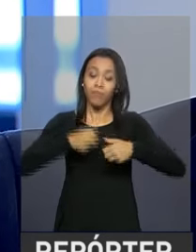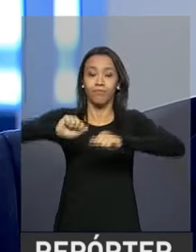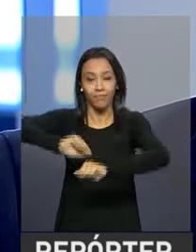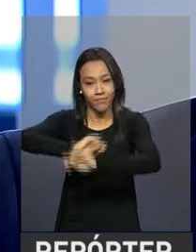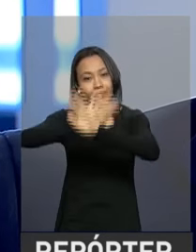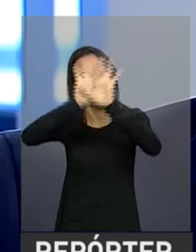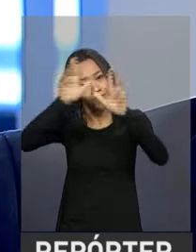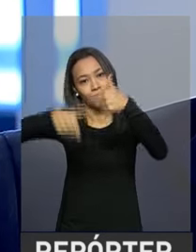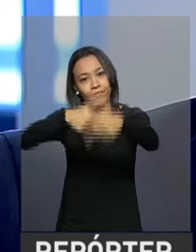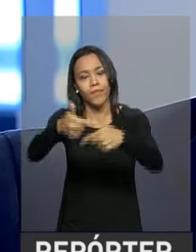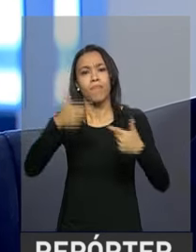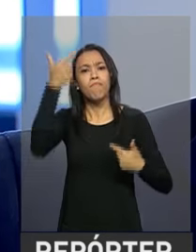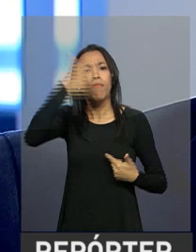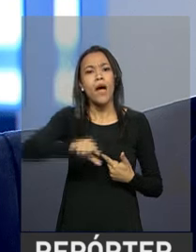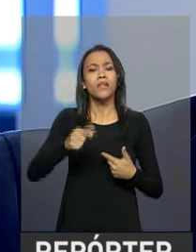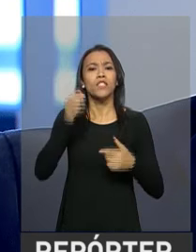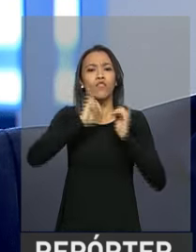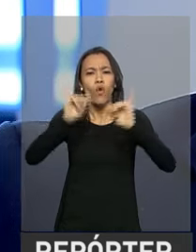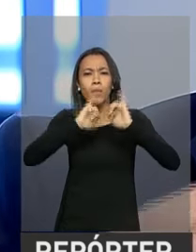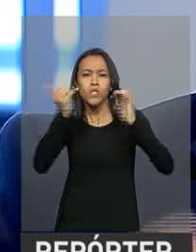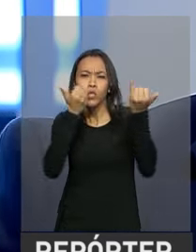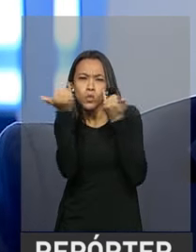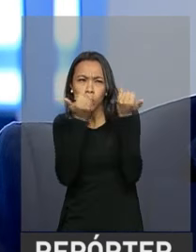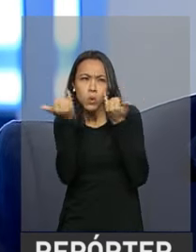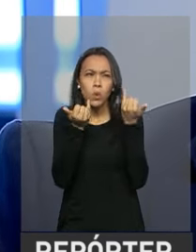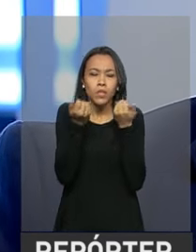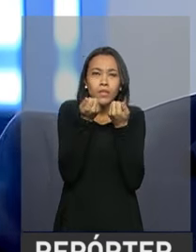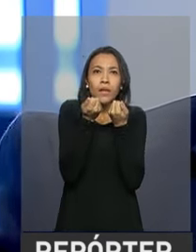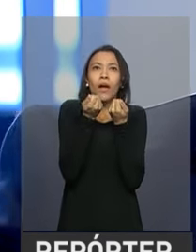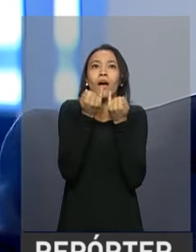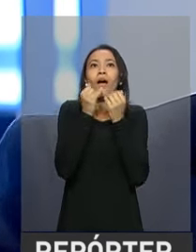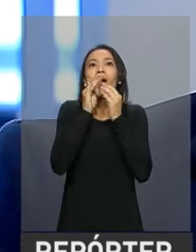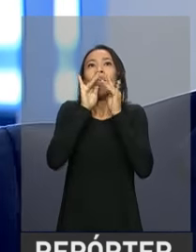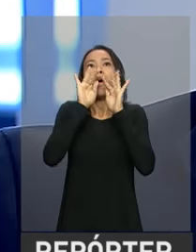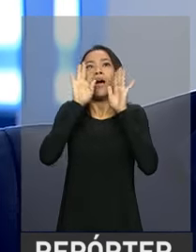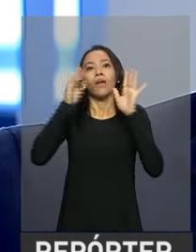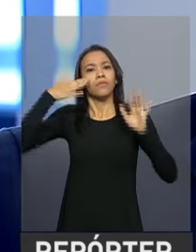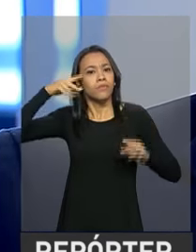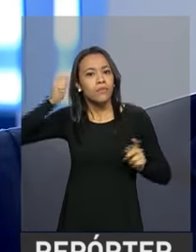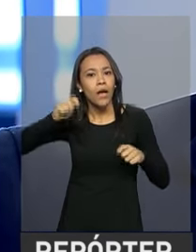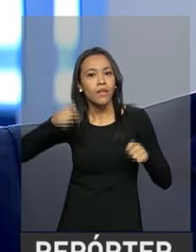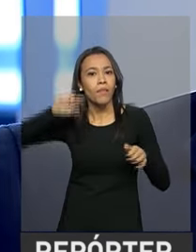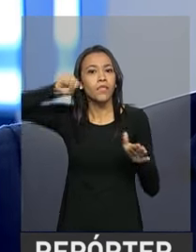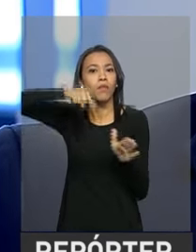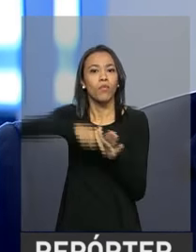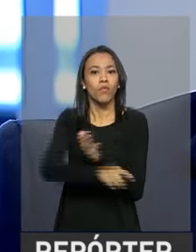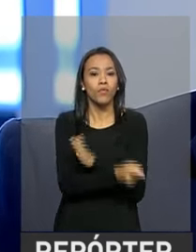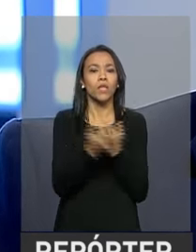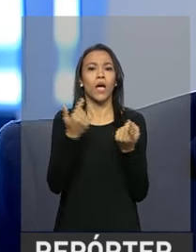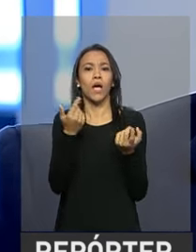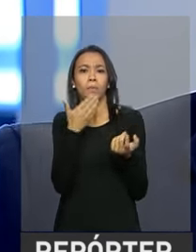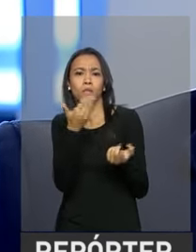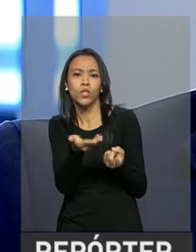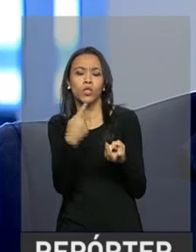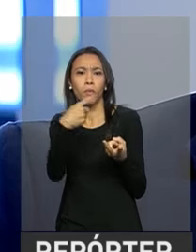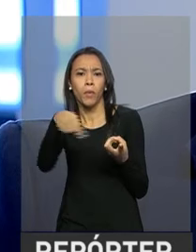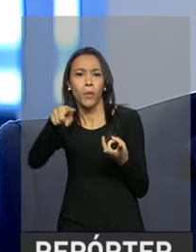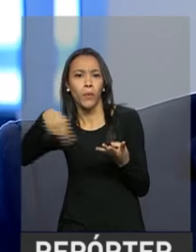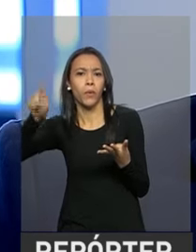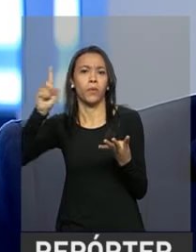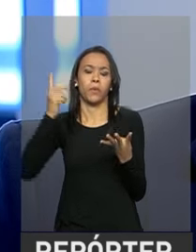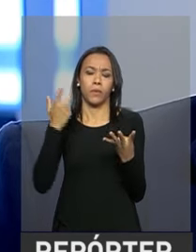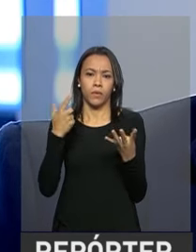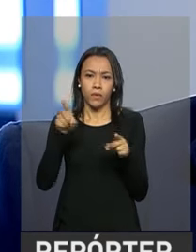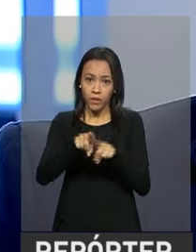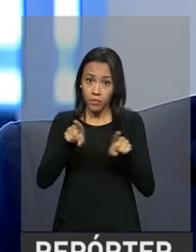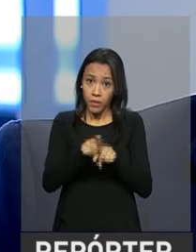informação estiver acessível ao público mais interesse ele tem para se aprofundar daquele pido para se aprofundar de de de